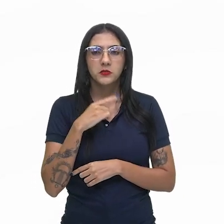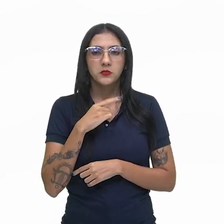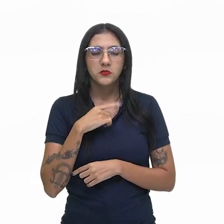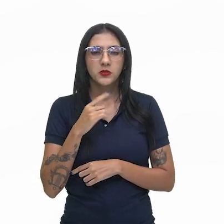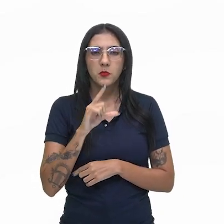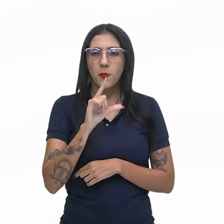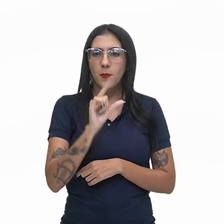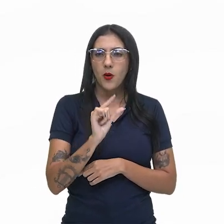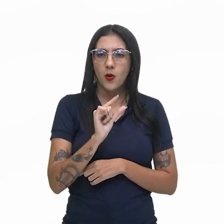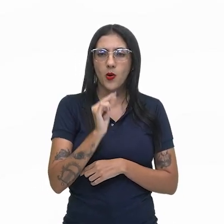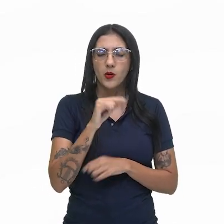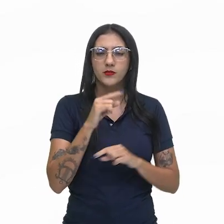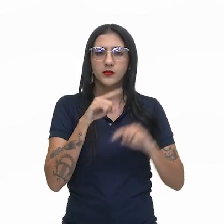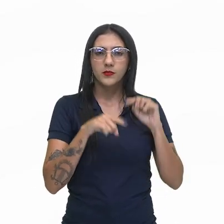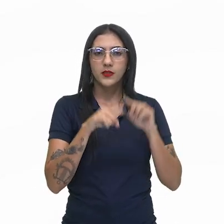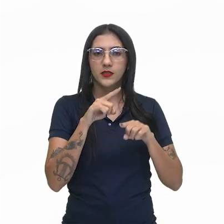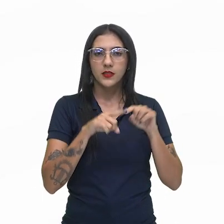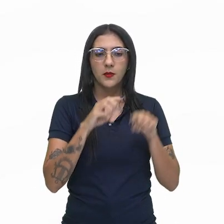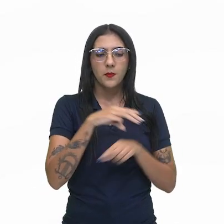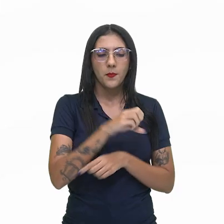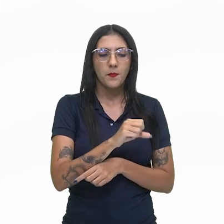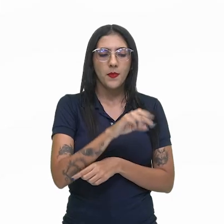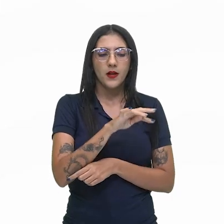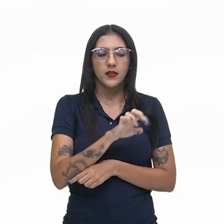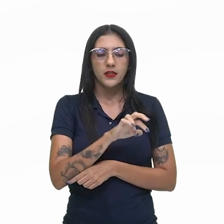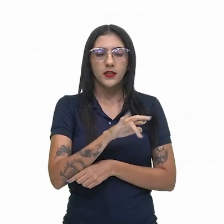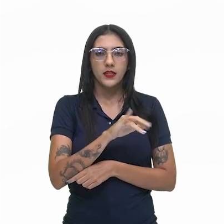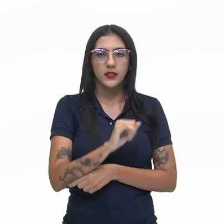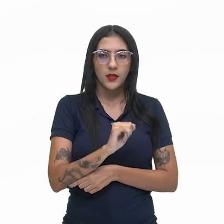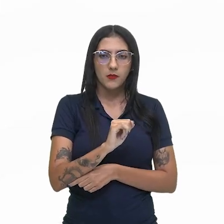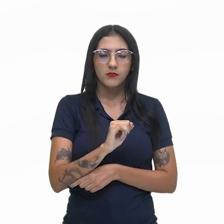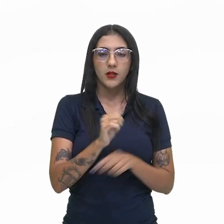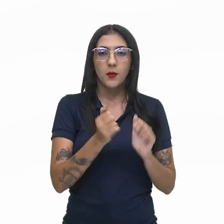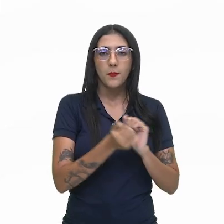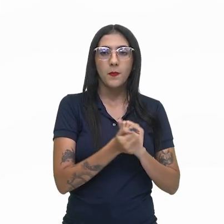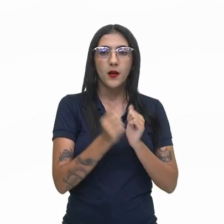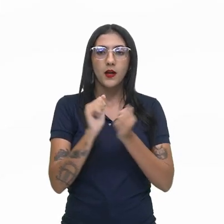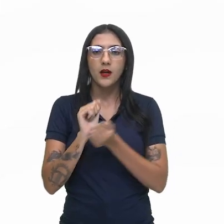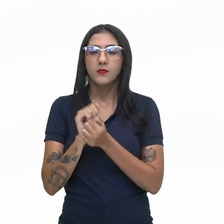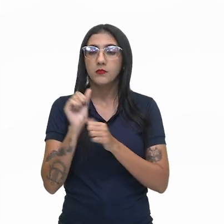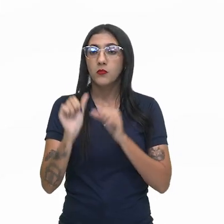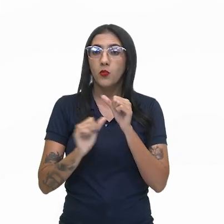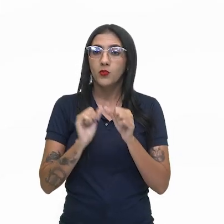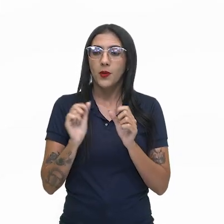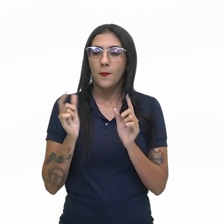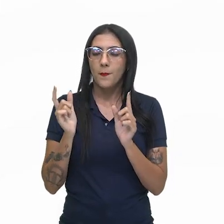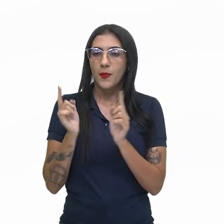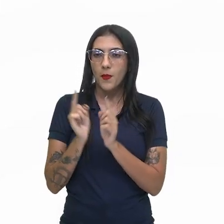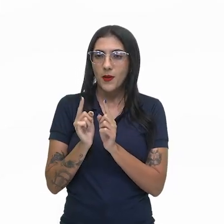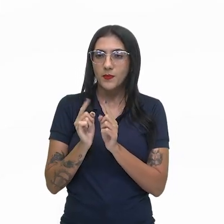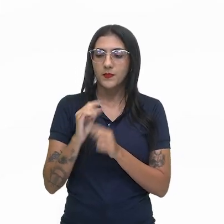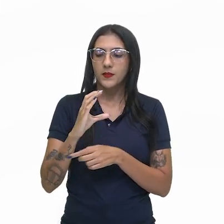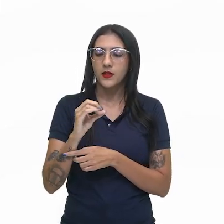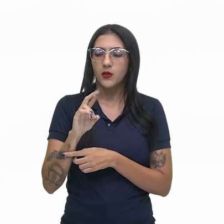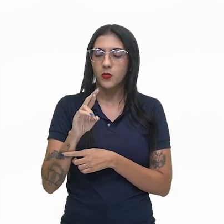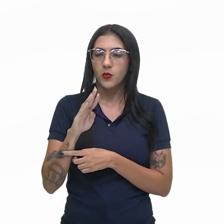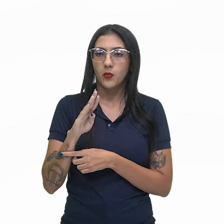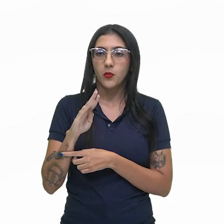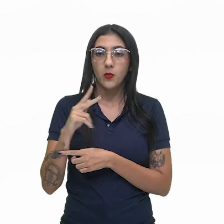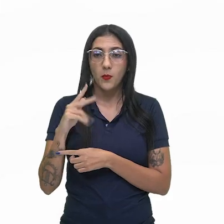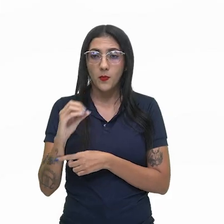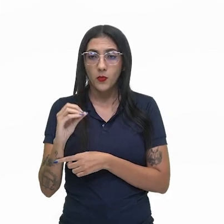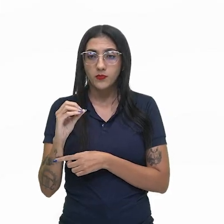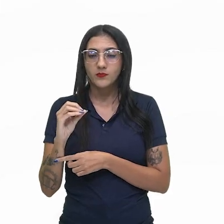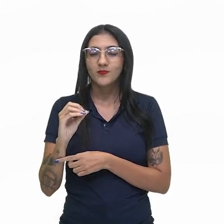porção, né, da matéria, essa matéria ela é chamada de corpo. Quando esse corpo,